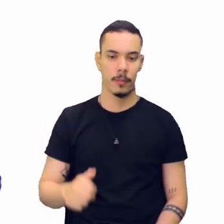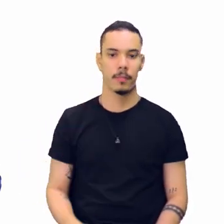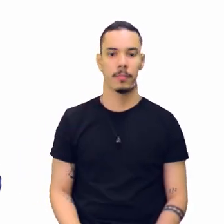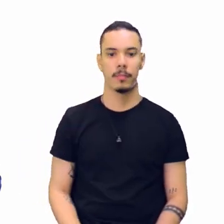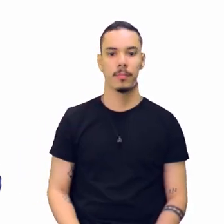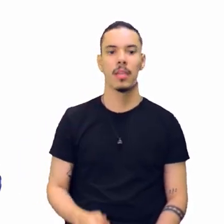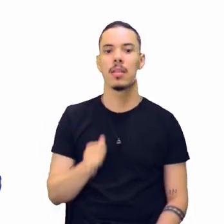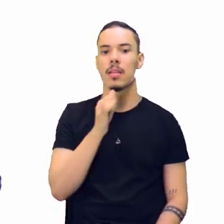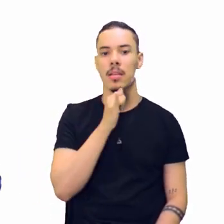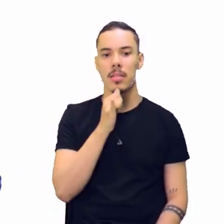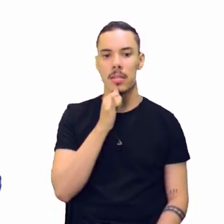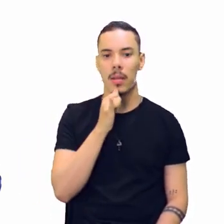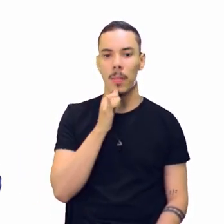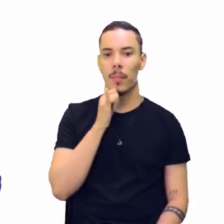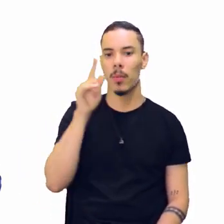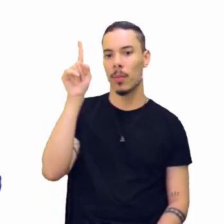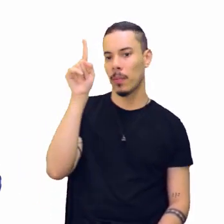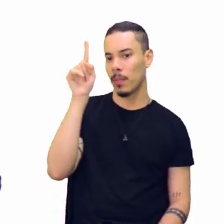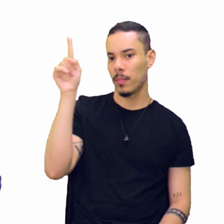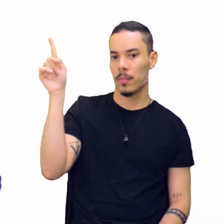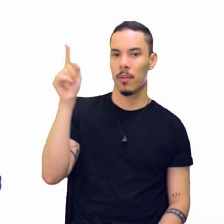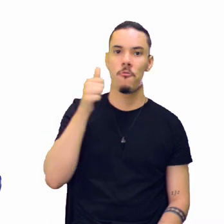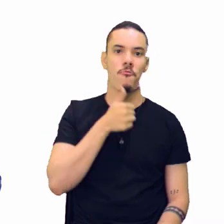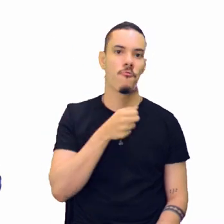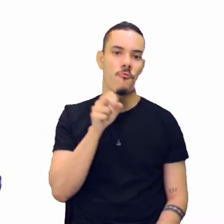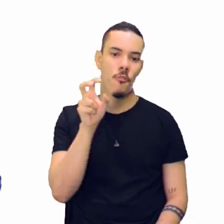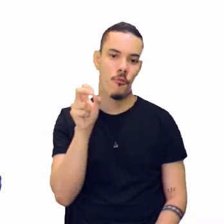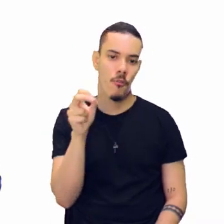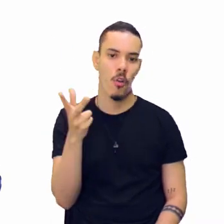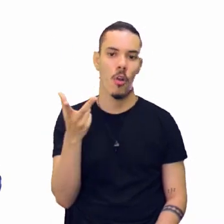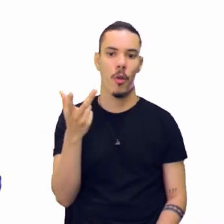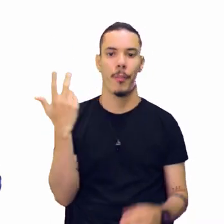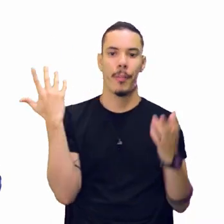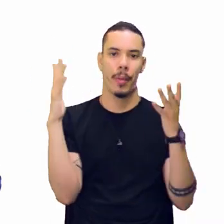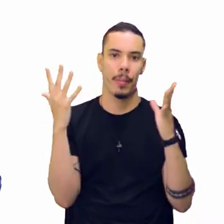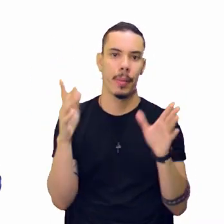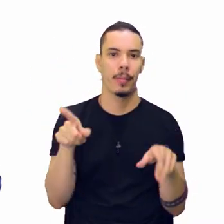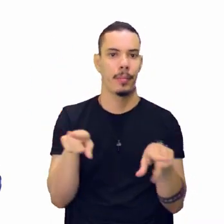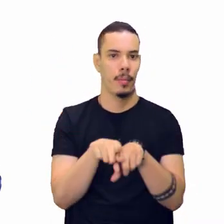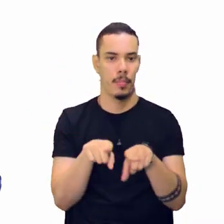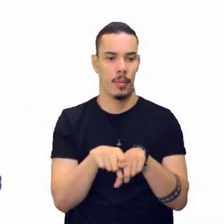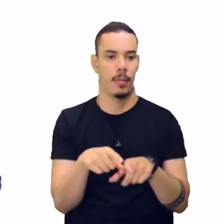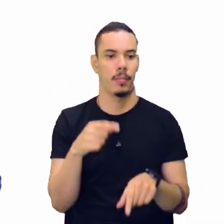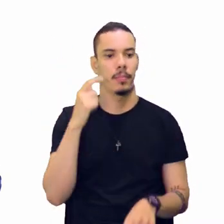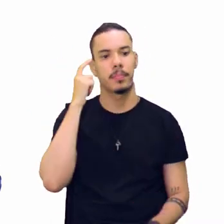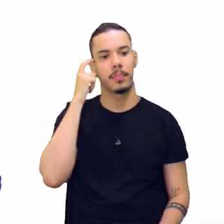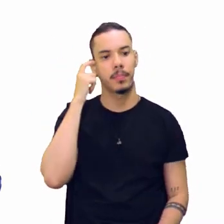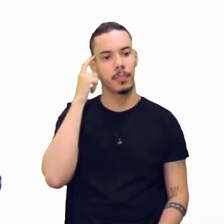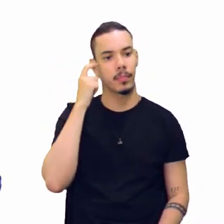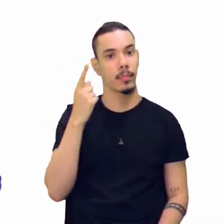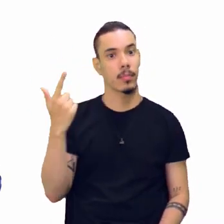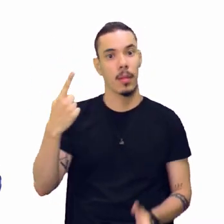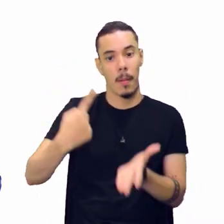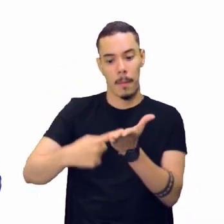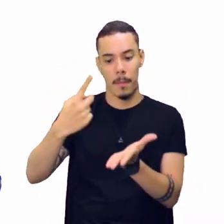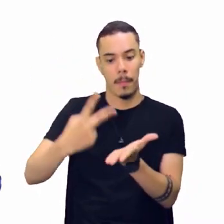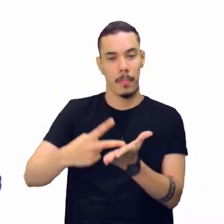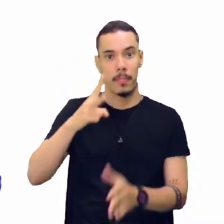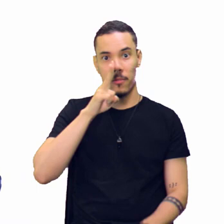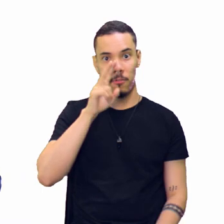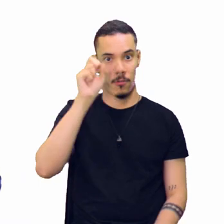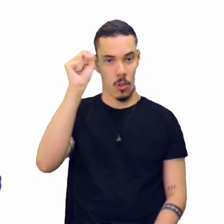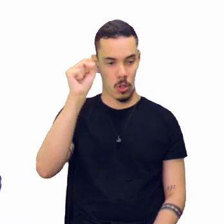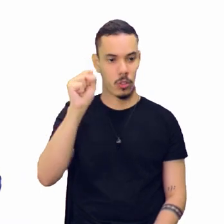cajá, você, avó também e parabéns. Paroxítonas serão acentuadas